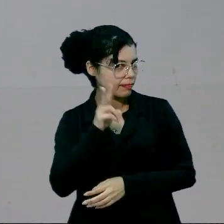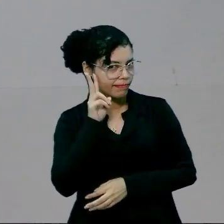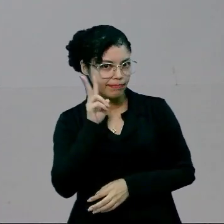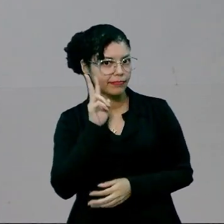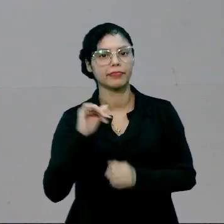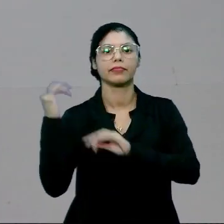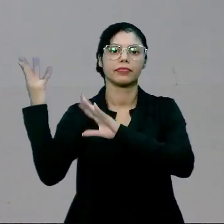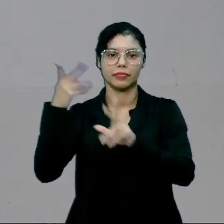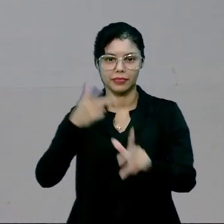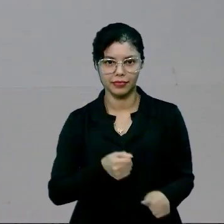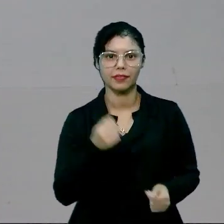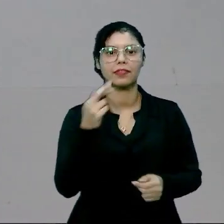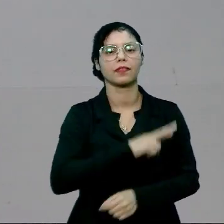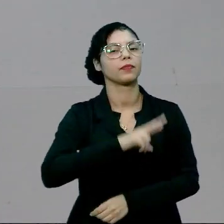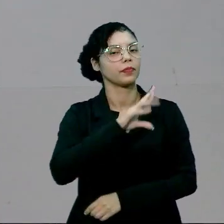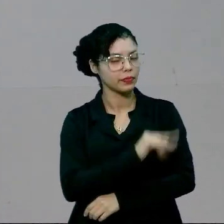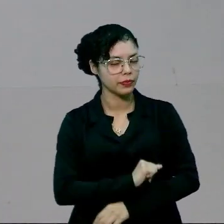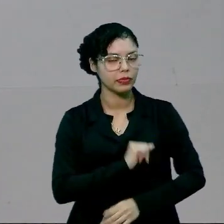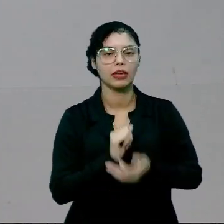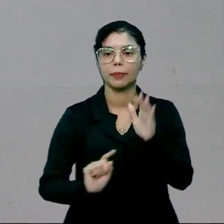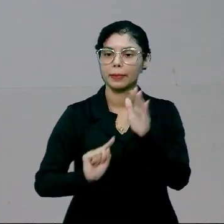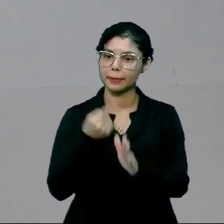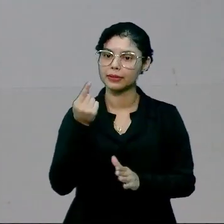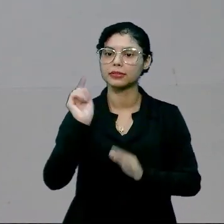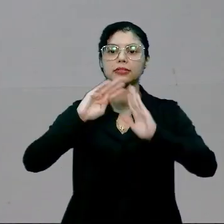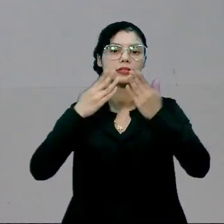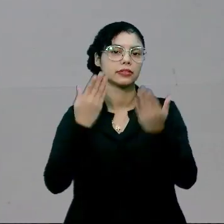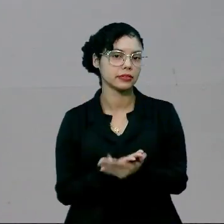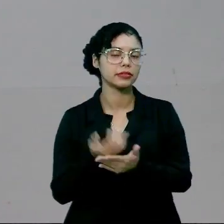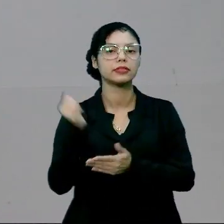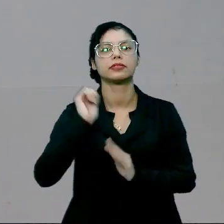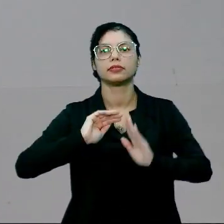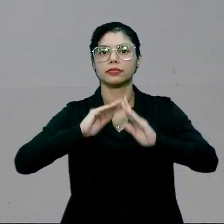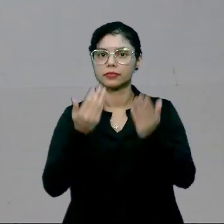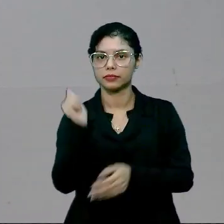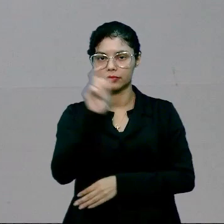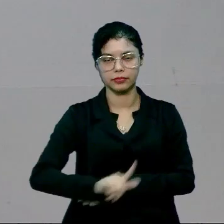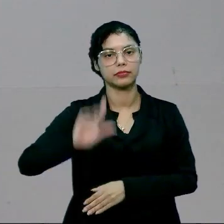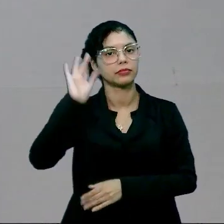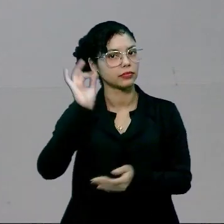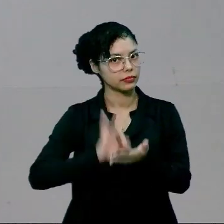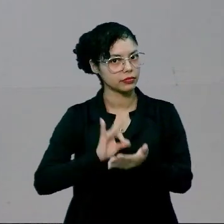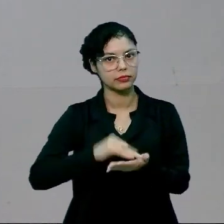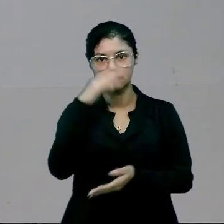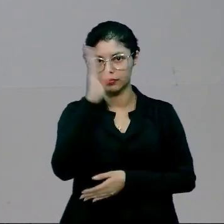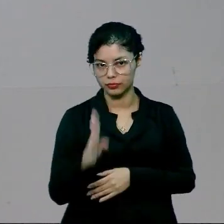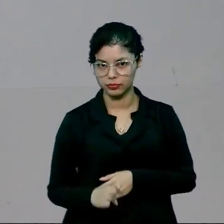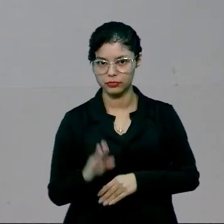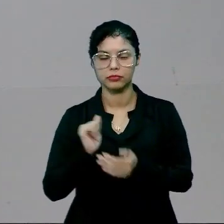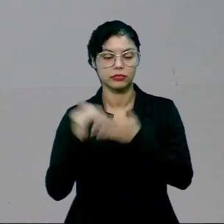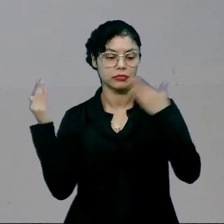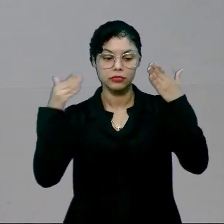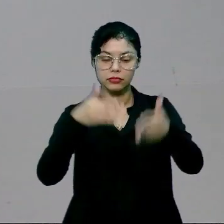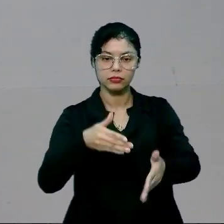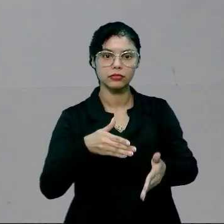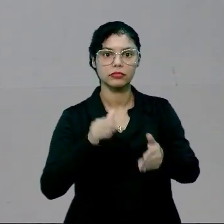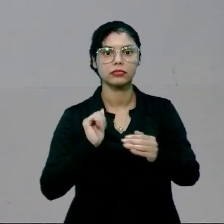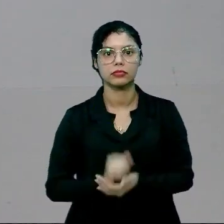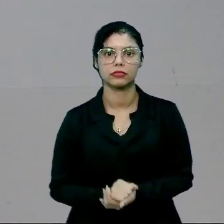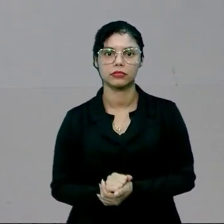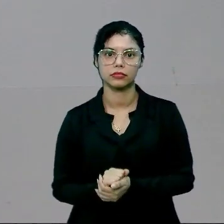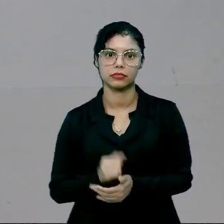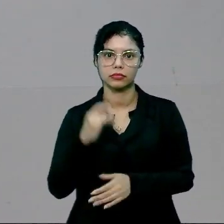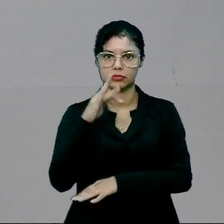lembra, novamente, o romantismo é a primeira escola literária de fato brasileira, em que a gente tem uma visão tanto